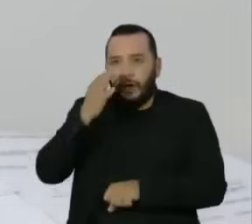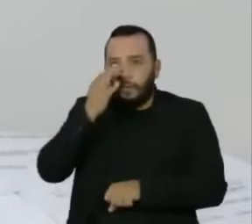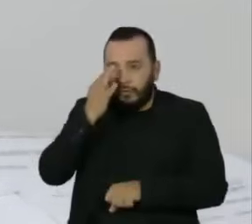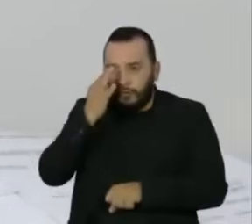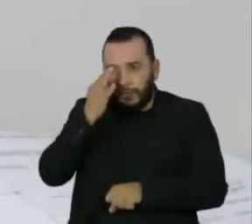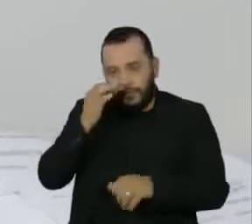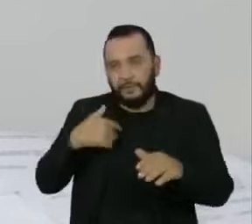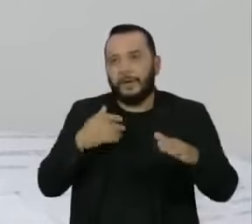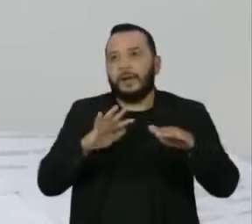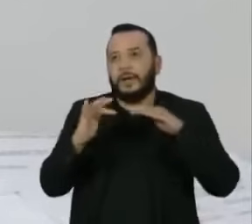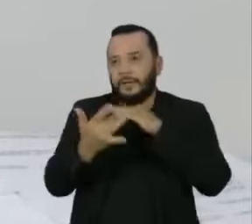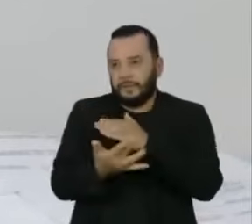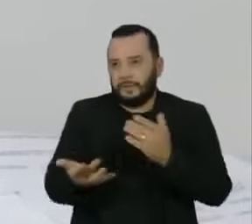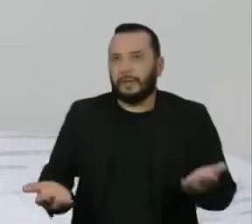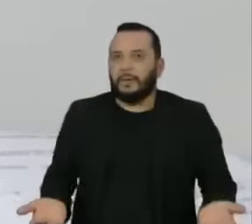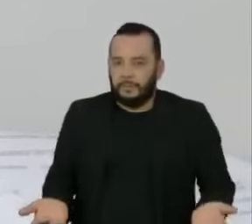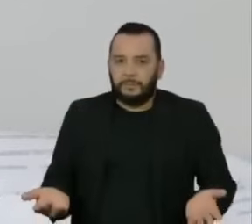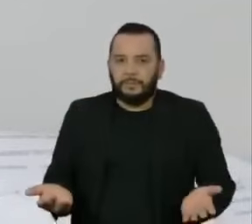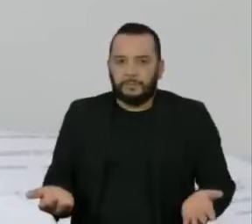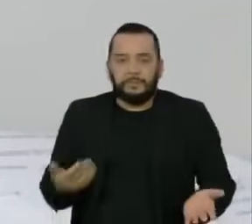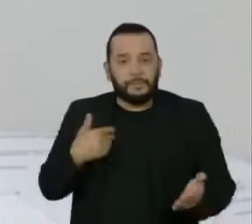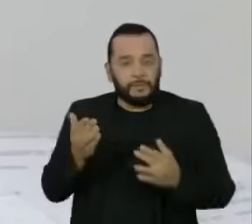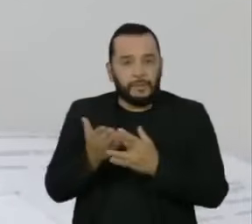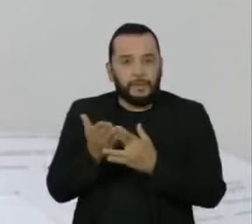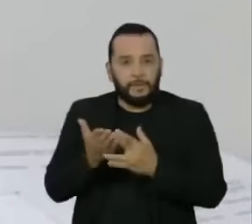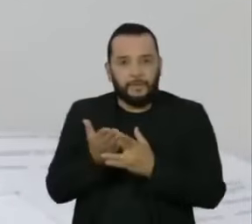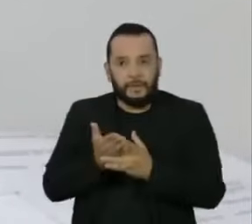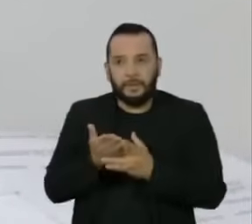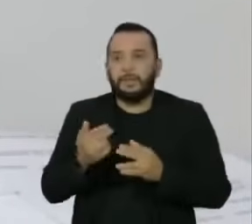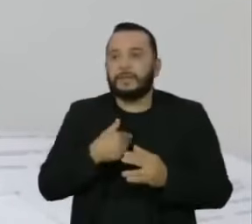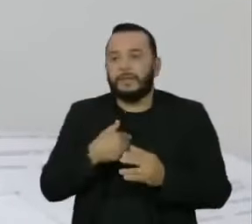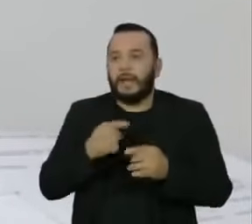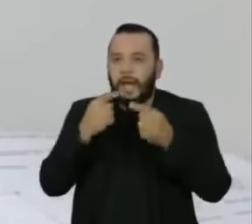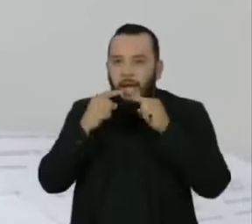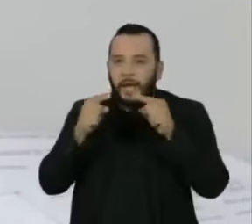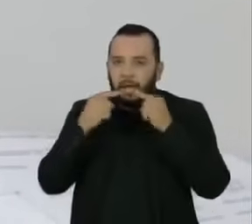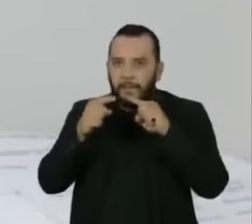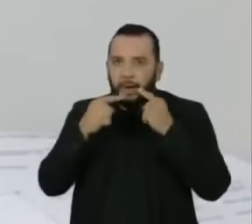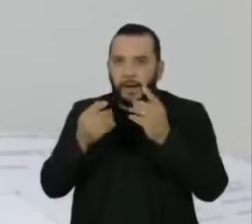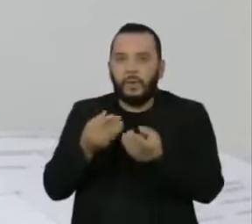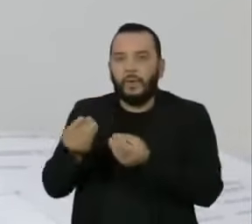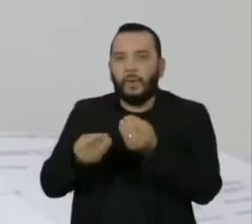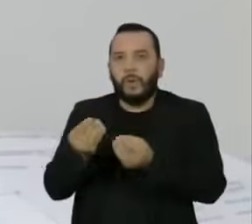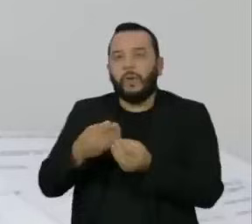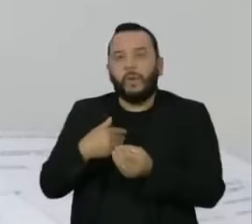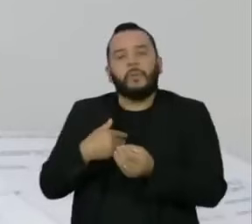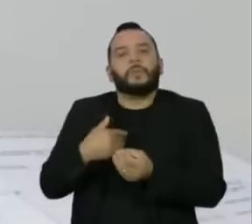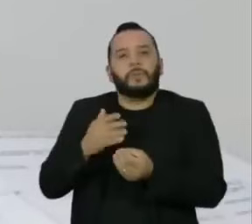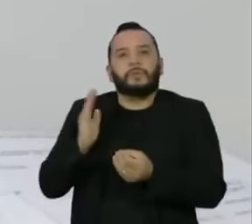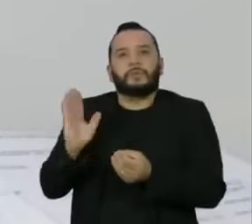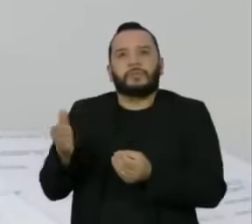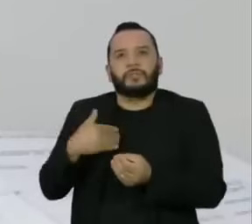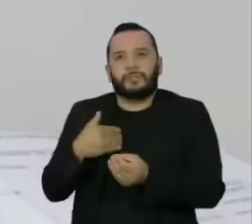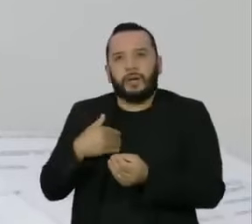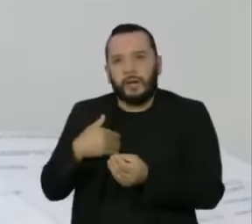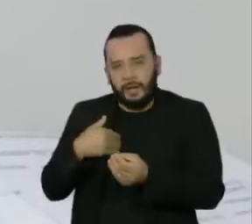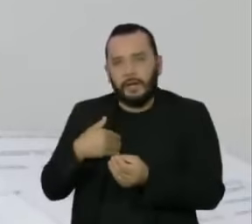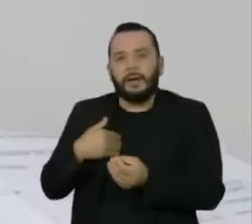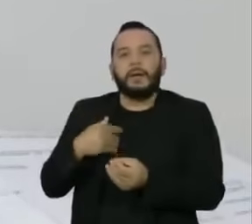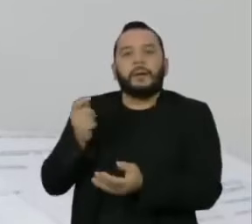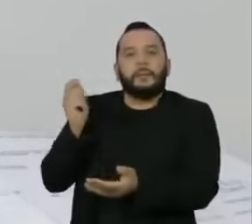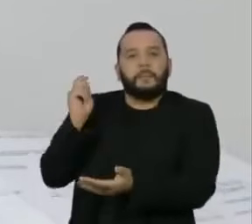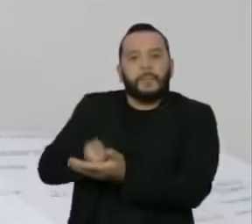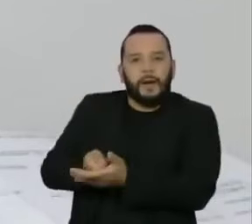nas próprias redes sociais. No intervalo do programa, ao reclamar sobre a cobrança social em relação ao preço de pedágios